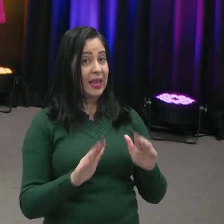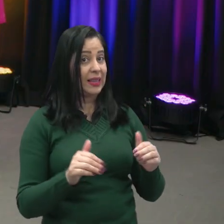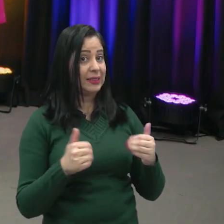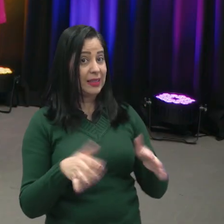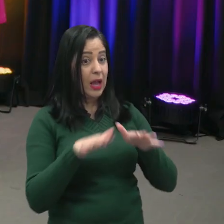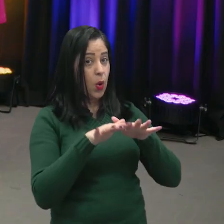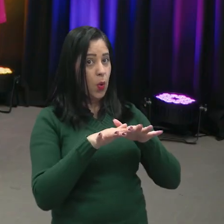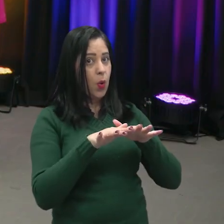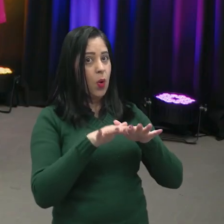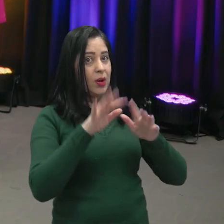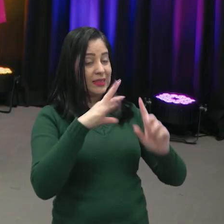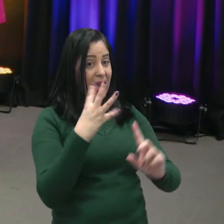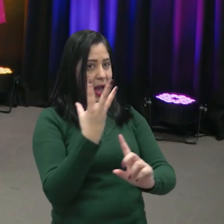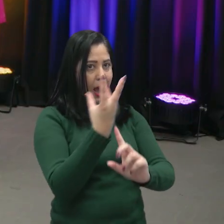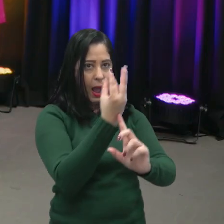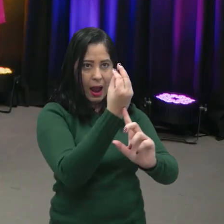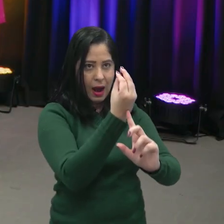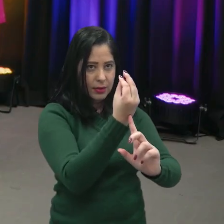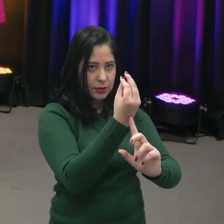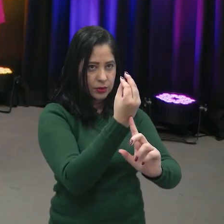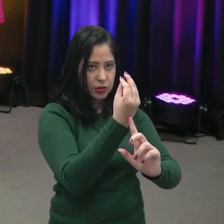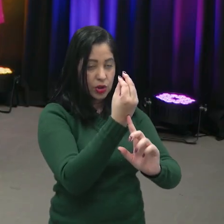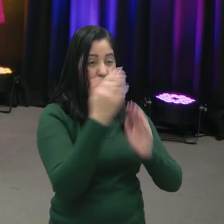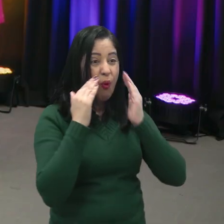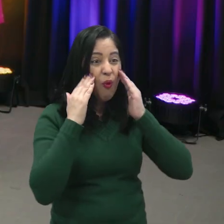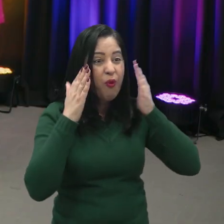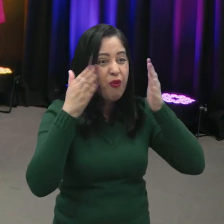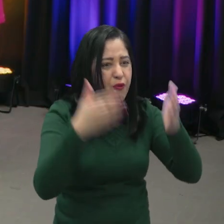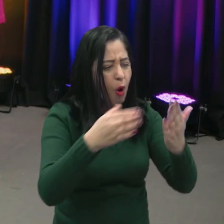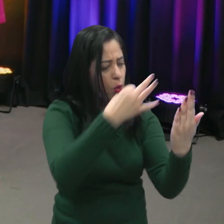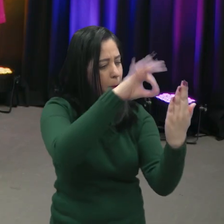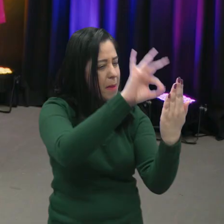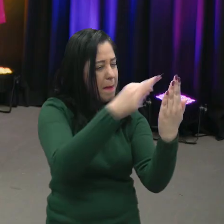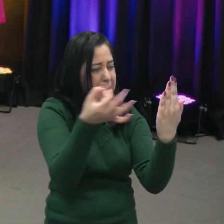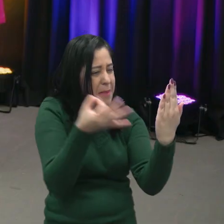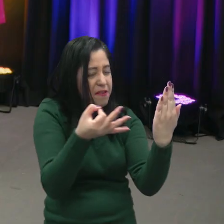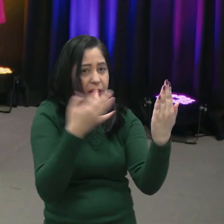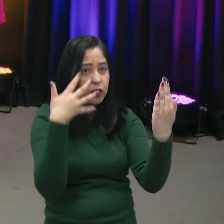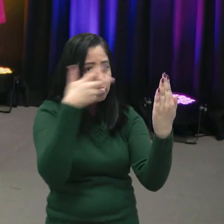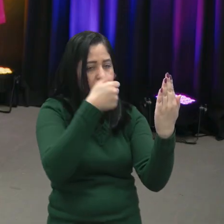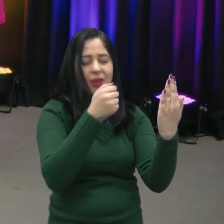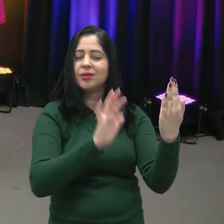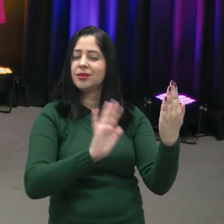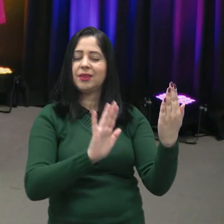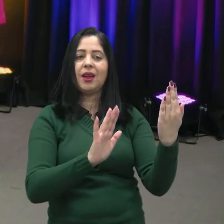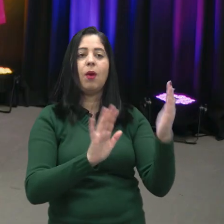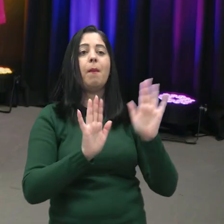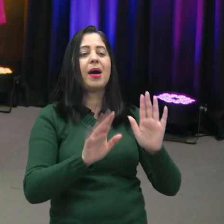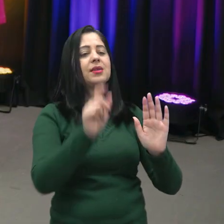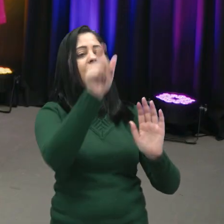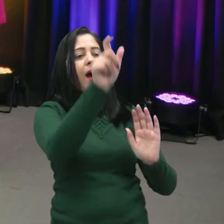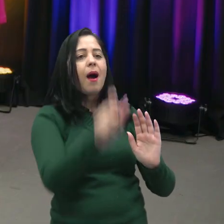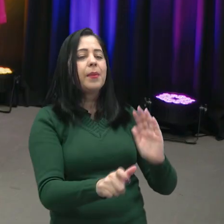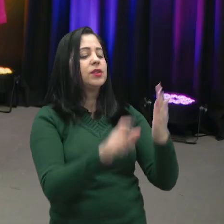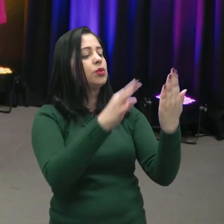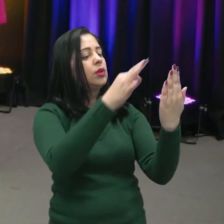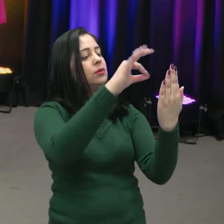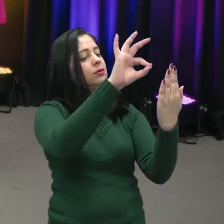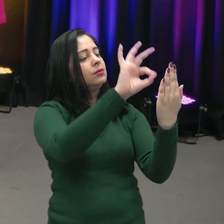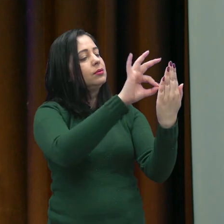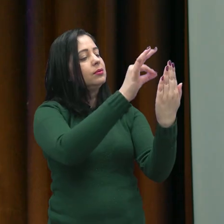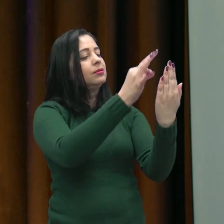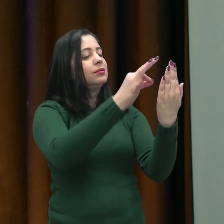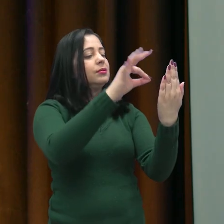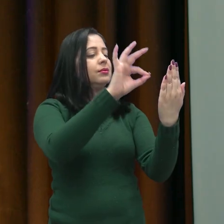caráter estético, mas o fazer, né, artístico com a aquarela vai proporcionar ali à